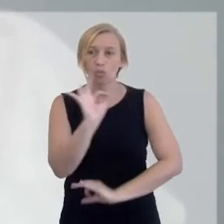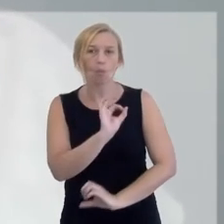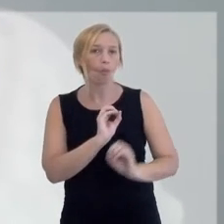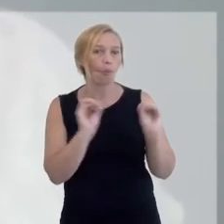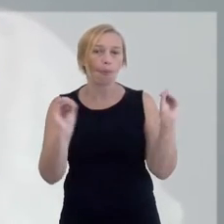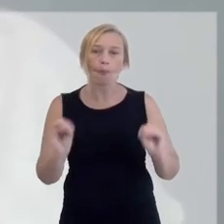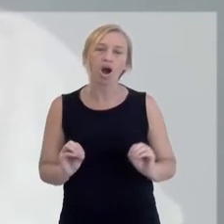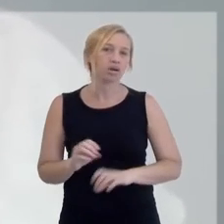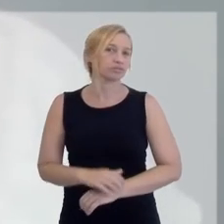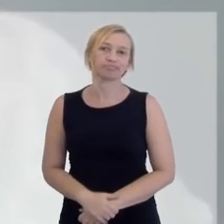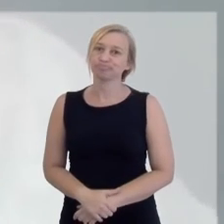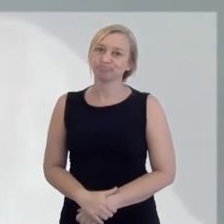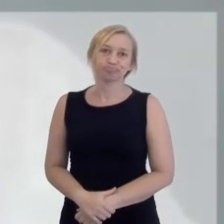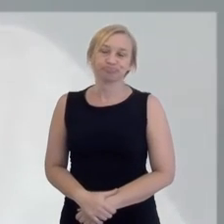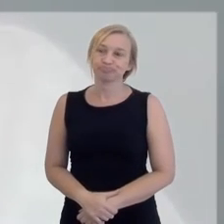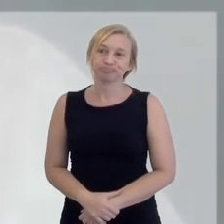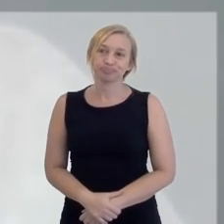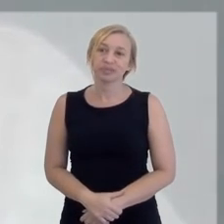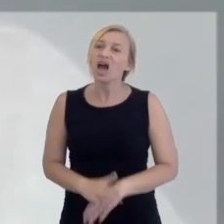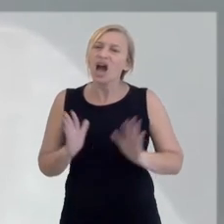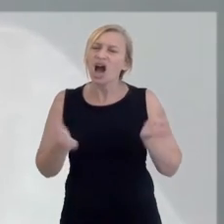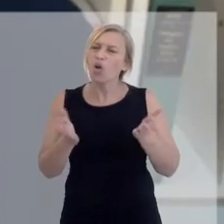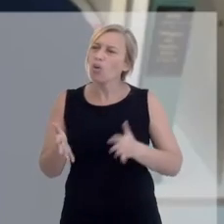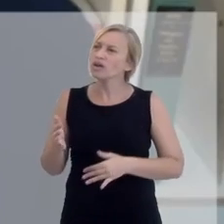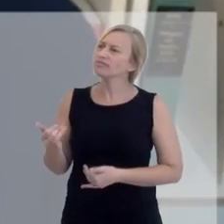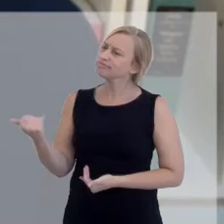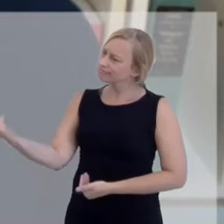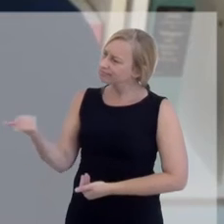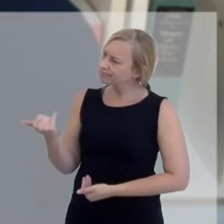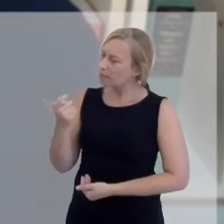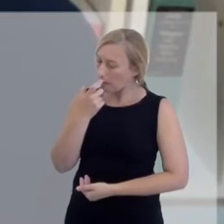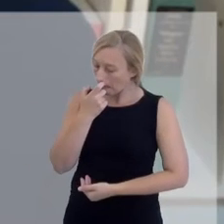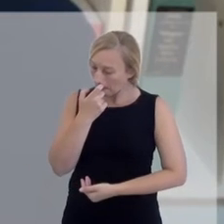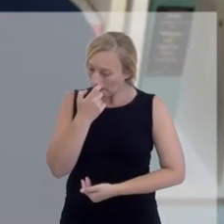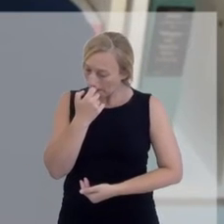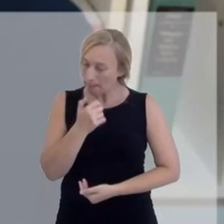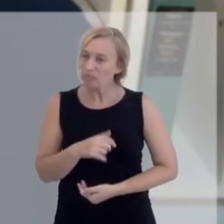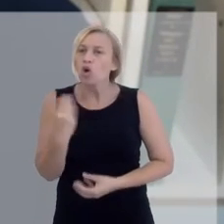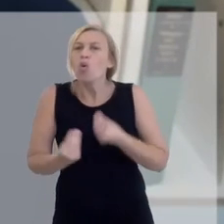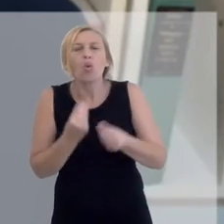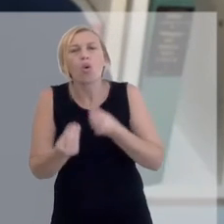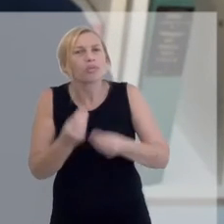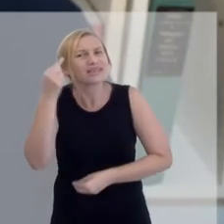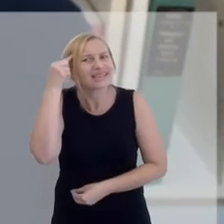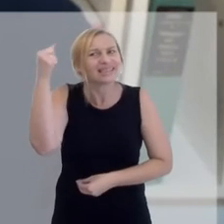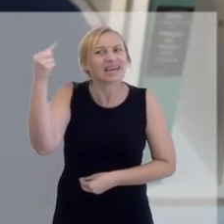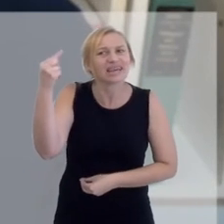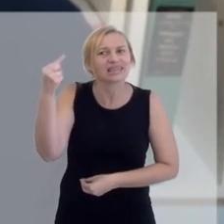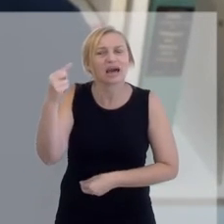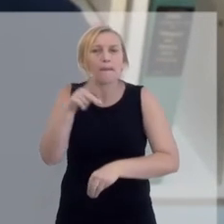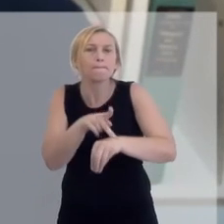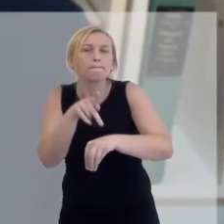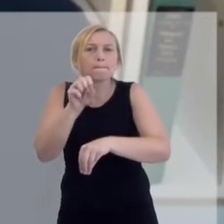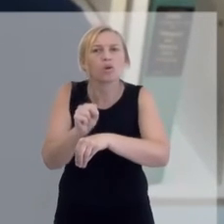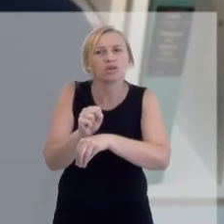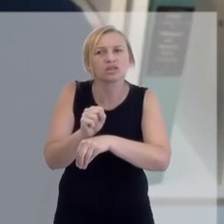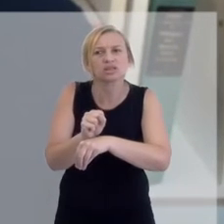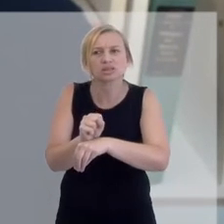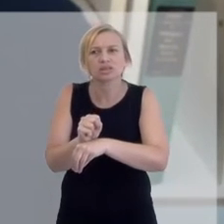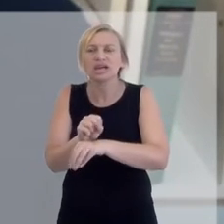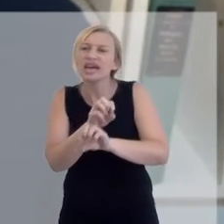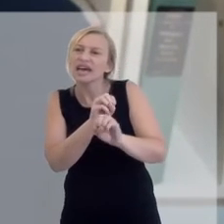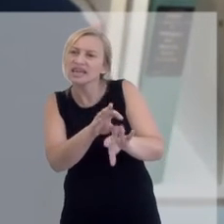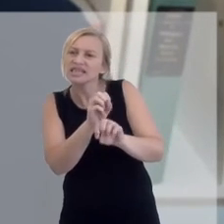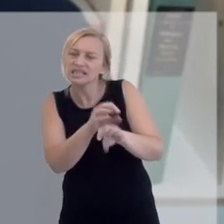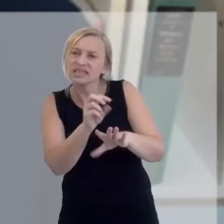letras, não tem. Agora, digo uma coisa, e como é que veio essa ideia da pós-graduação